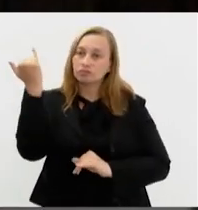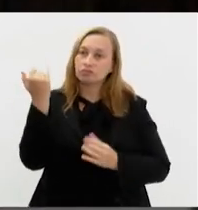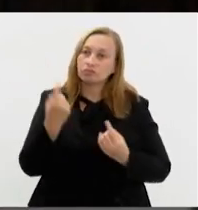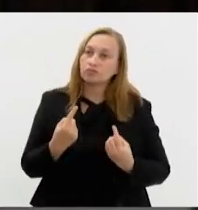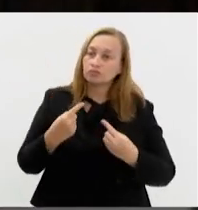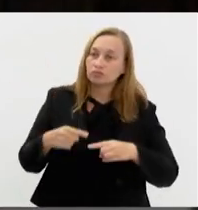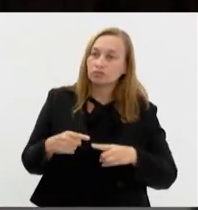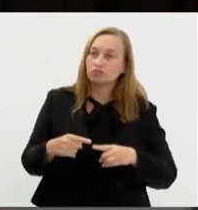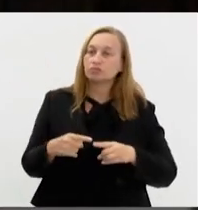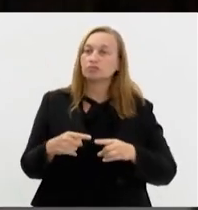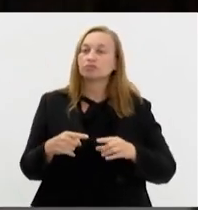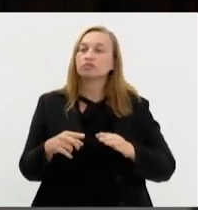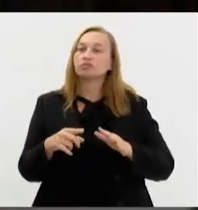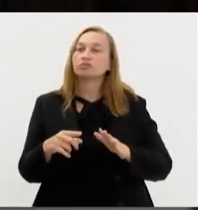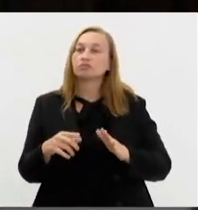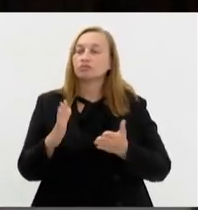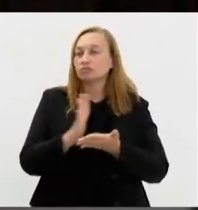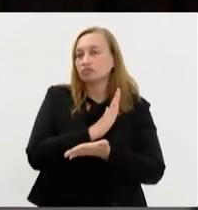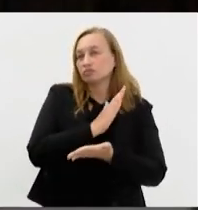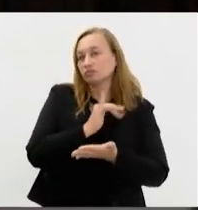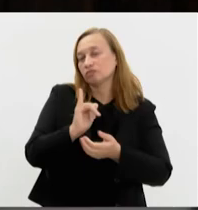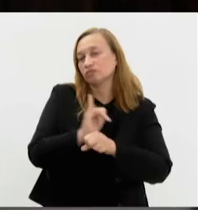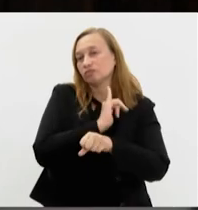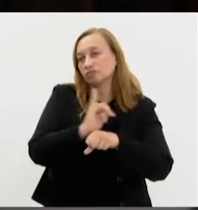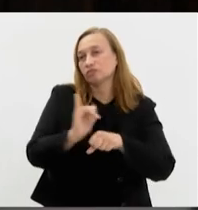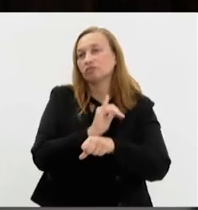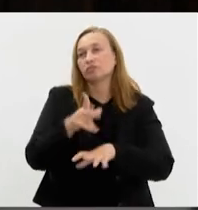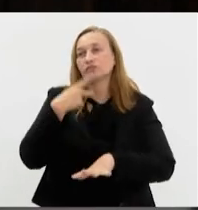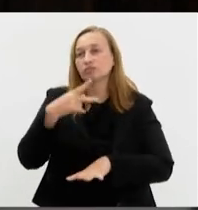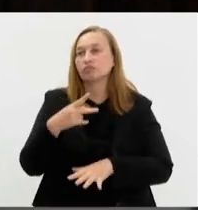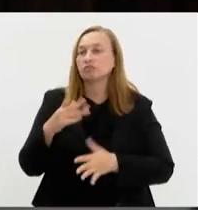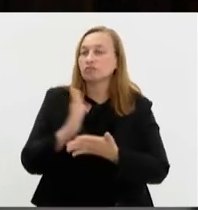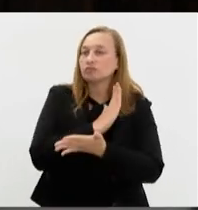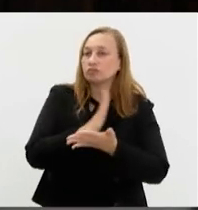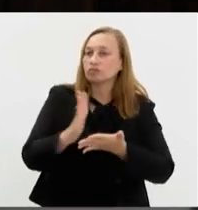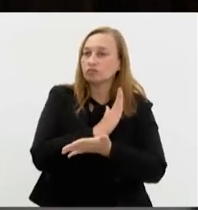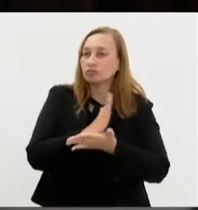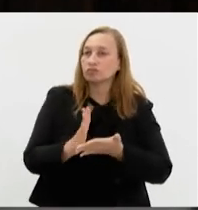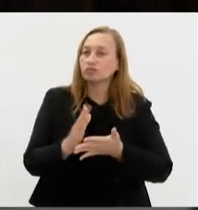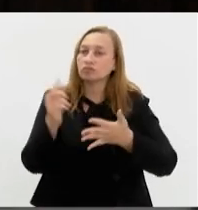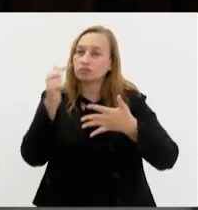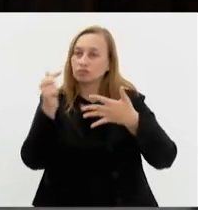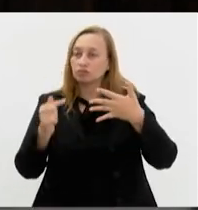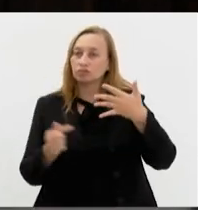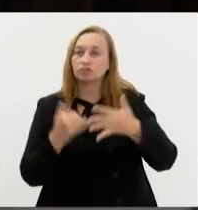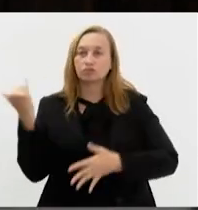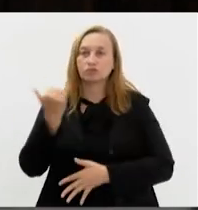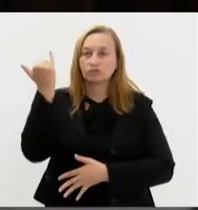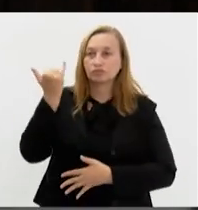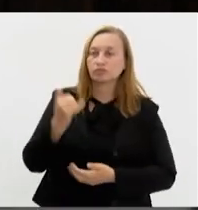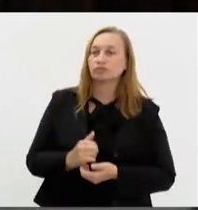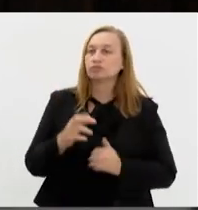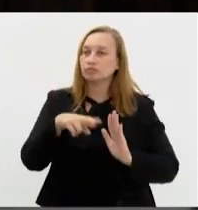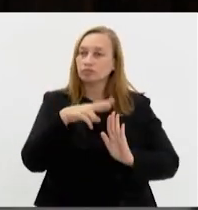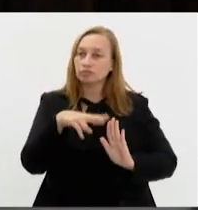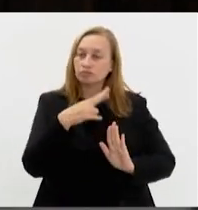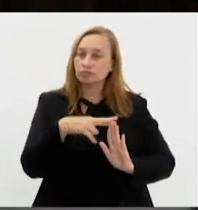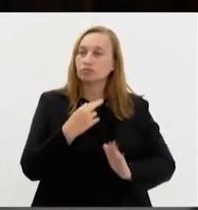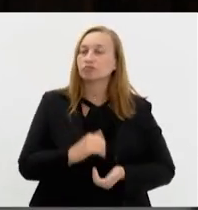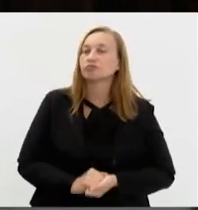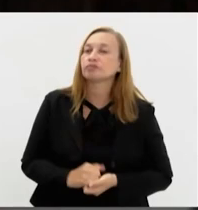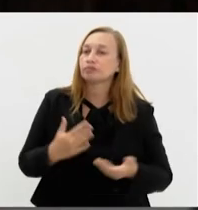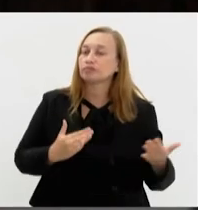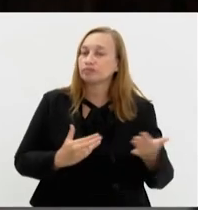medida e por fim eu vou falar muito rapidamente de alguns pontos que me parece que são relevantes quanto as resoluções recentemente